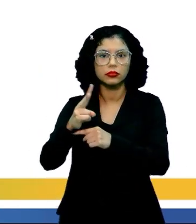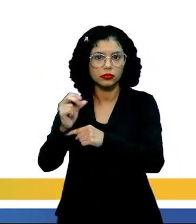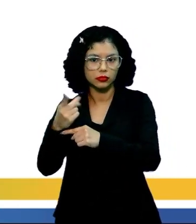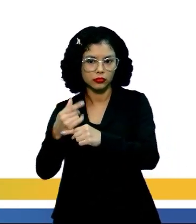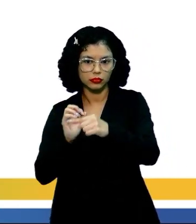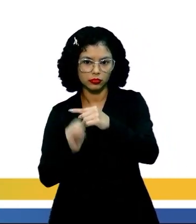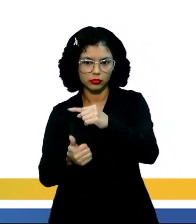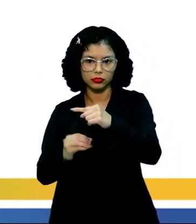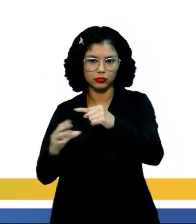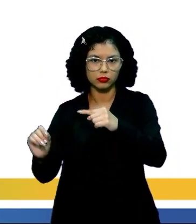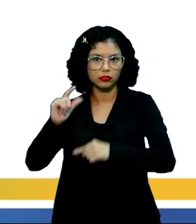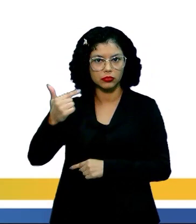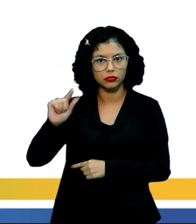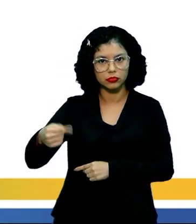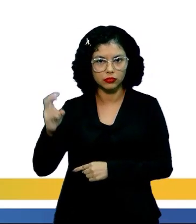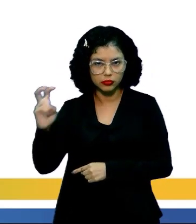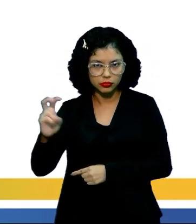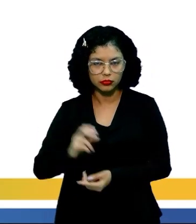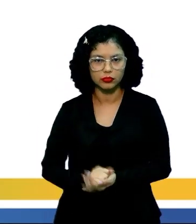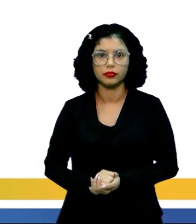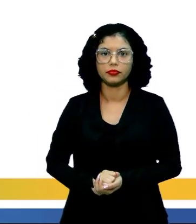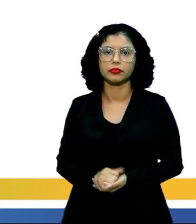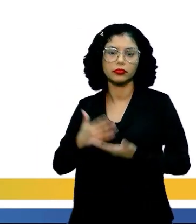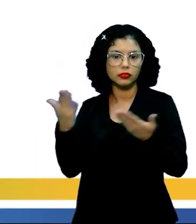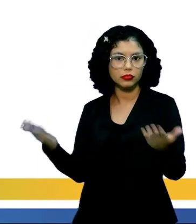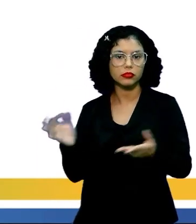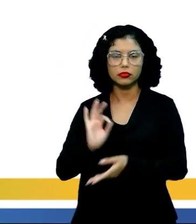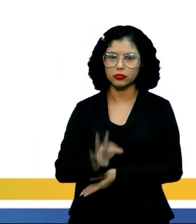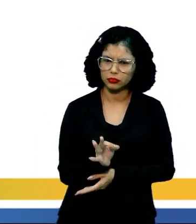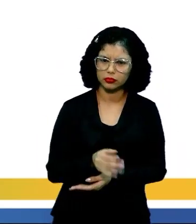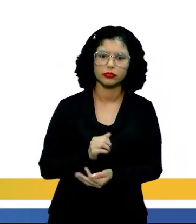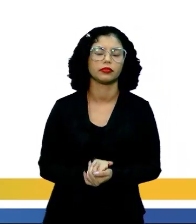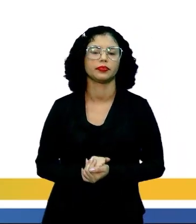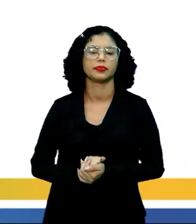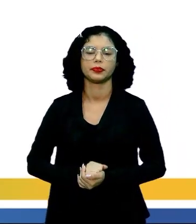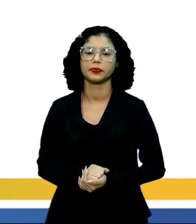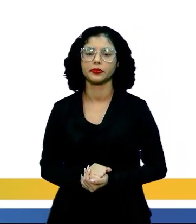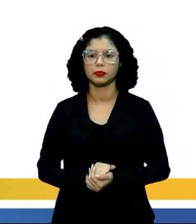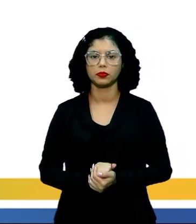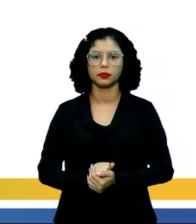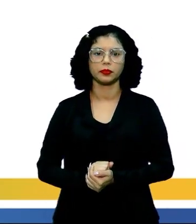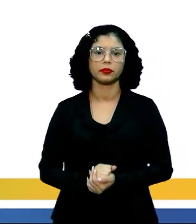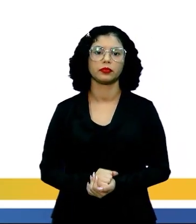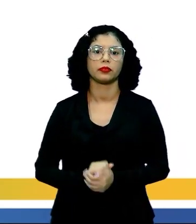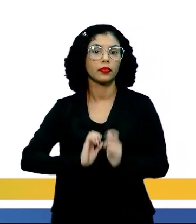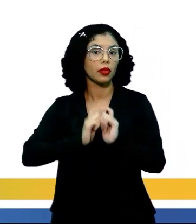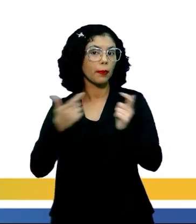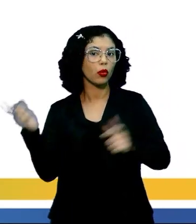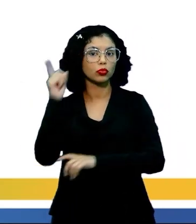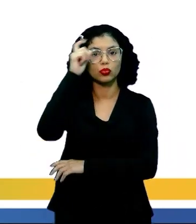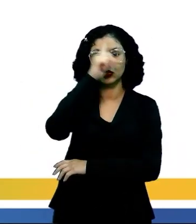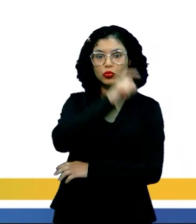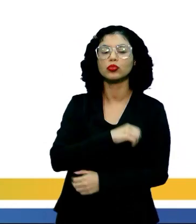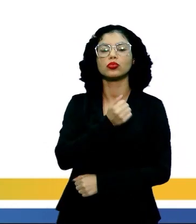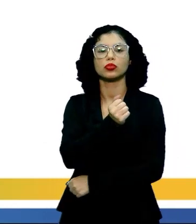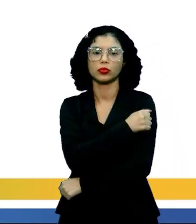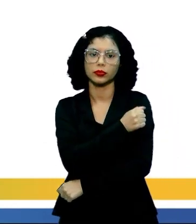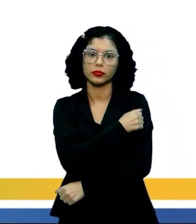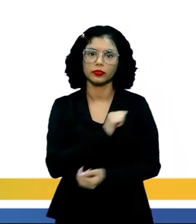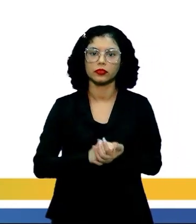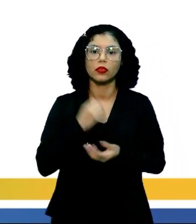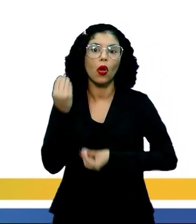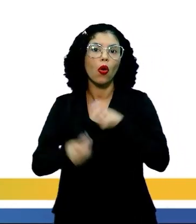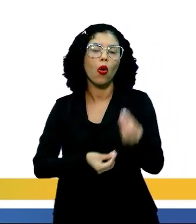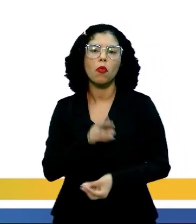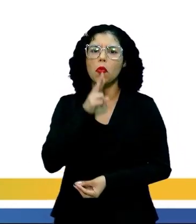250% a mesma coisa, certinho? Então, você vai ter noção disso. A maior dificuldade dos alunos,